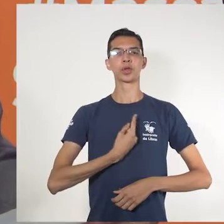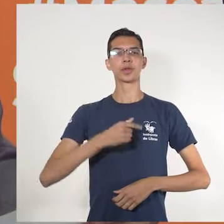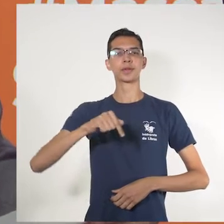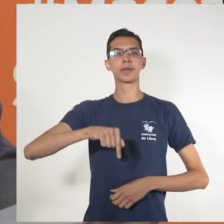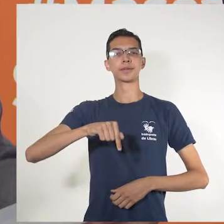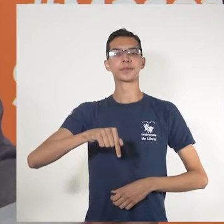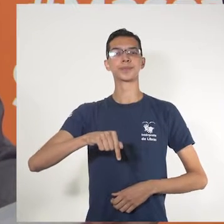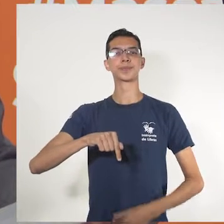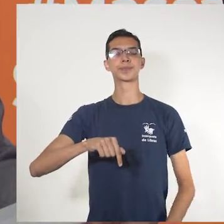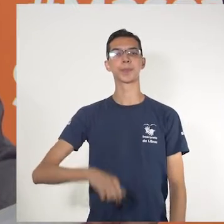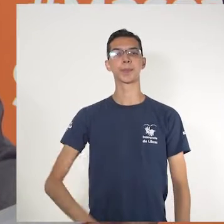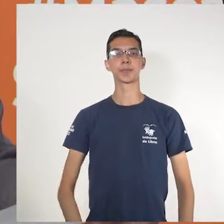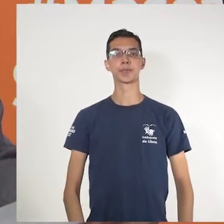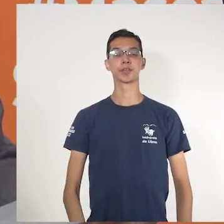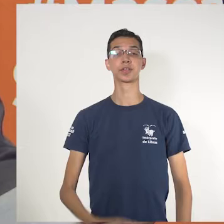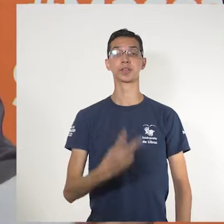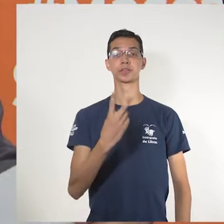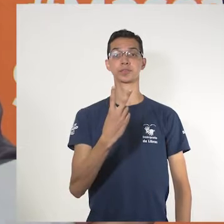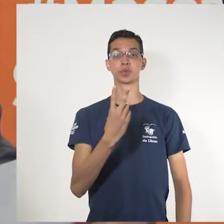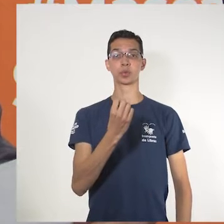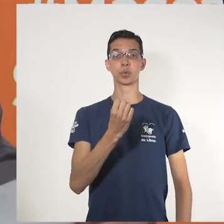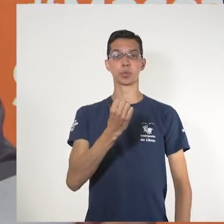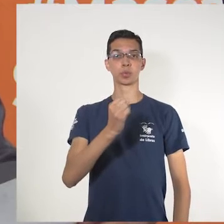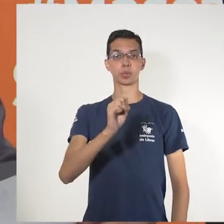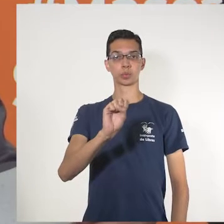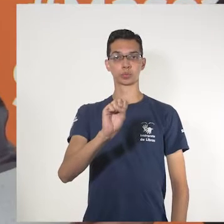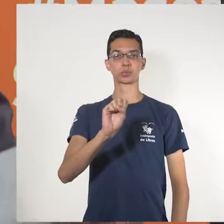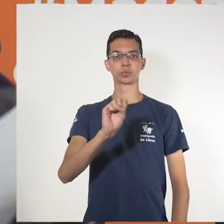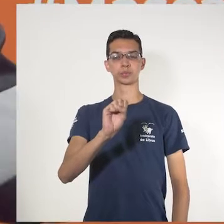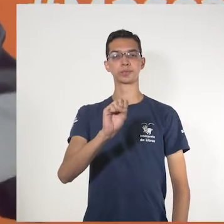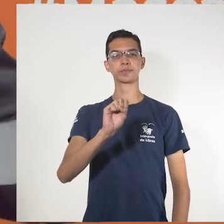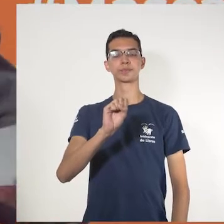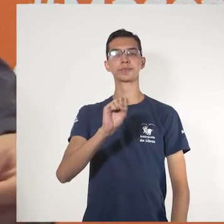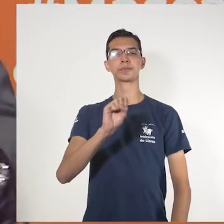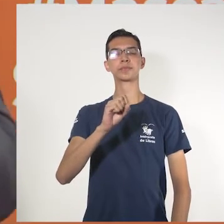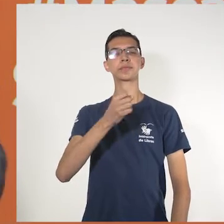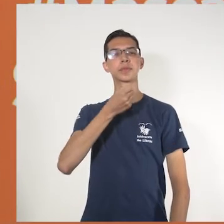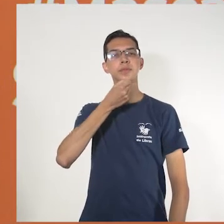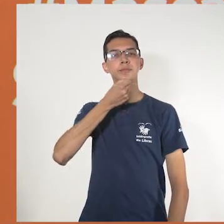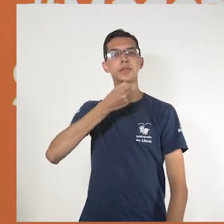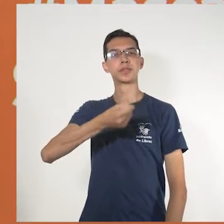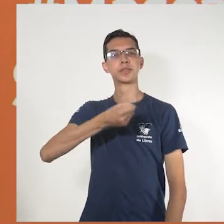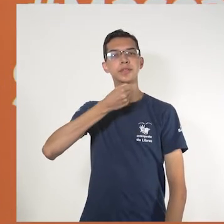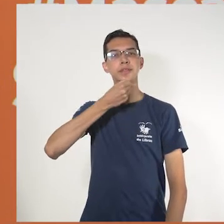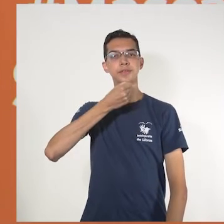faremos a 28ª coletiva da Prefeitura de São Paulo,